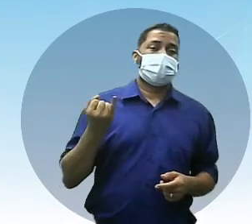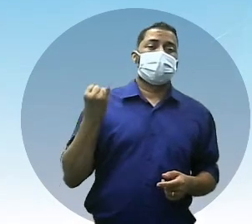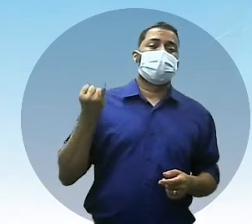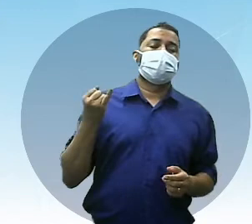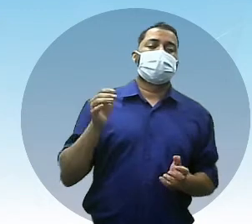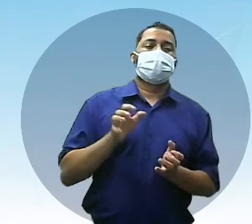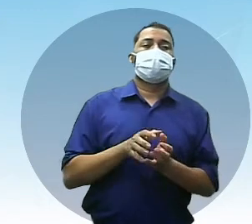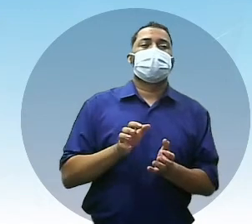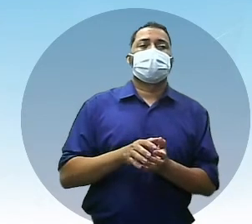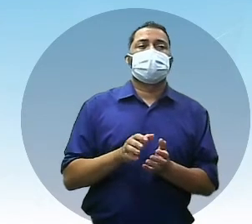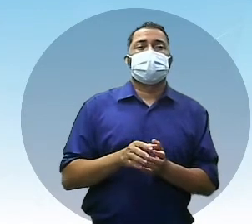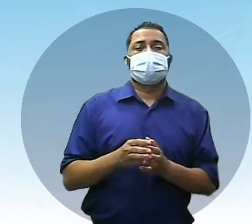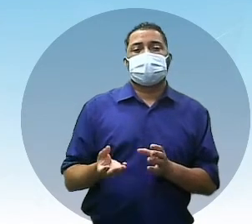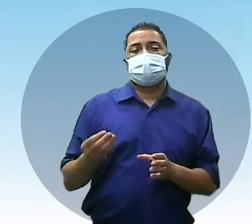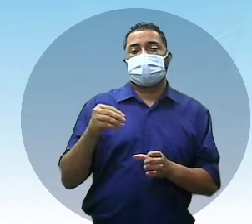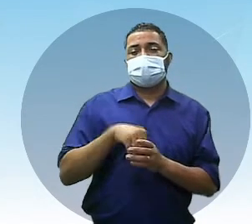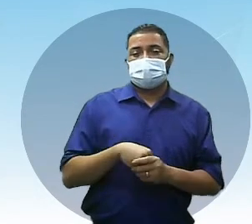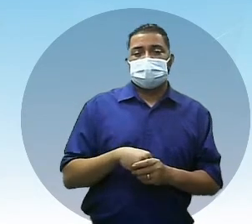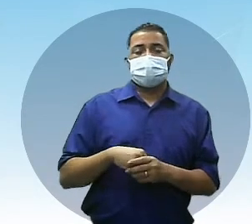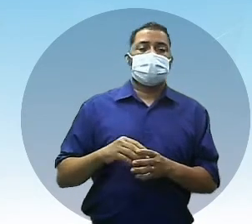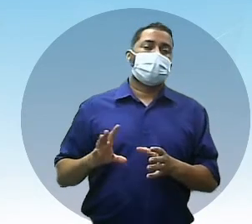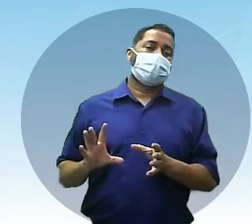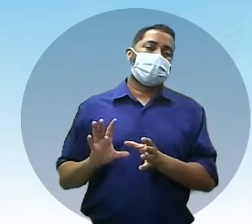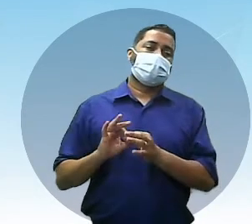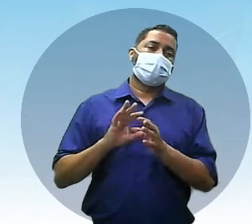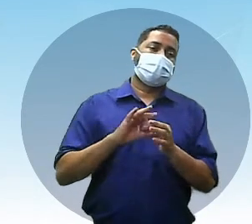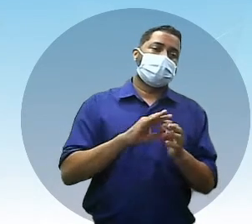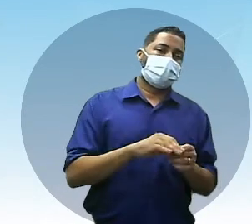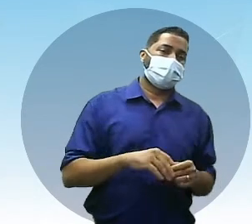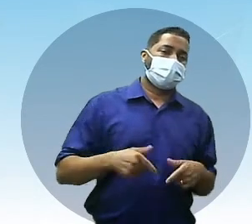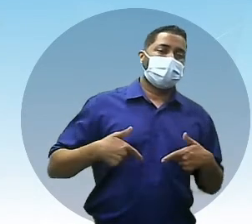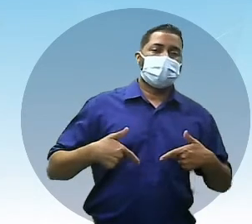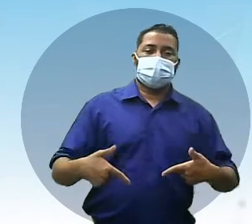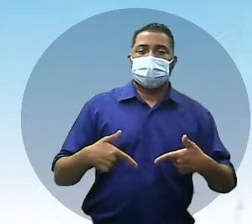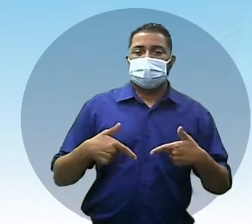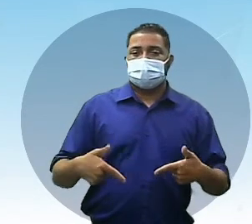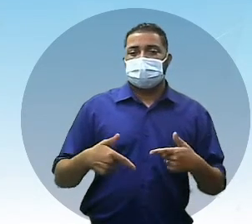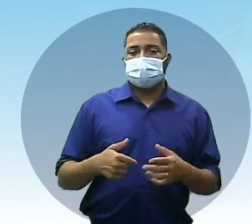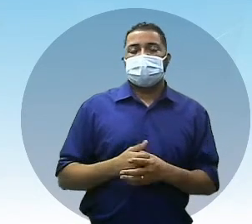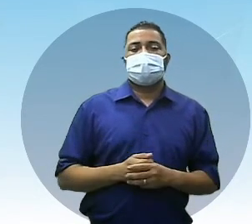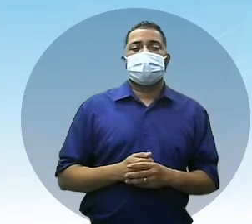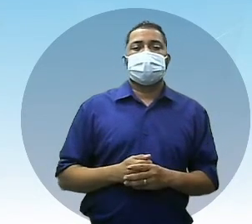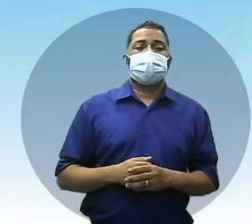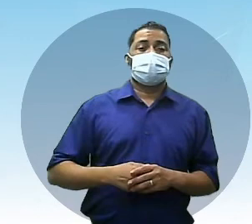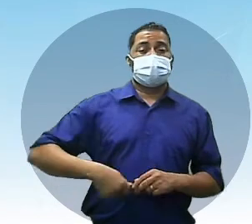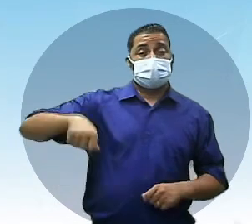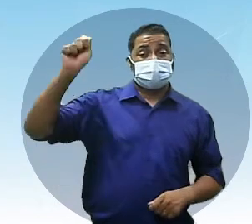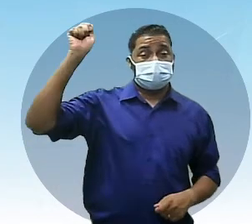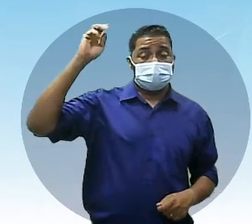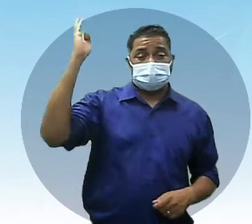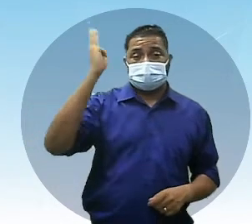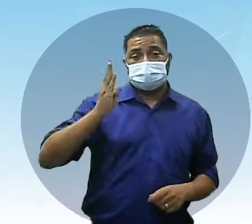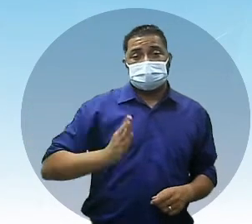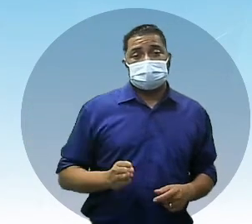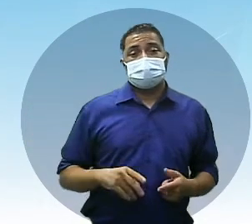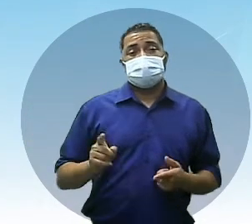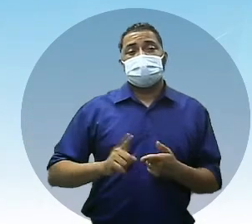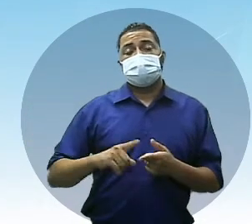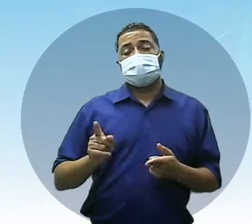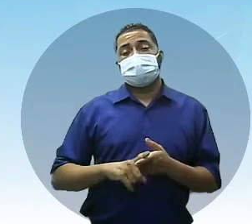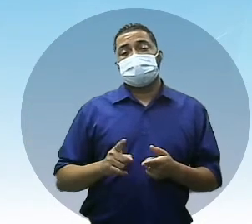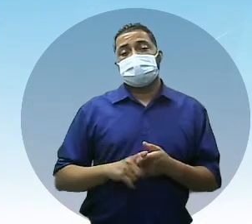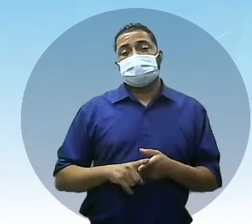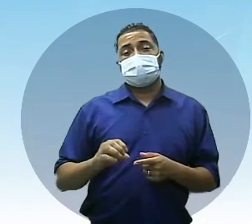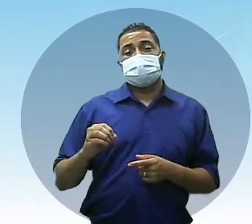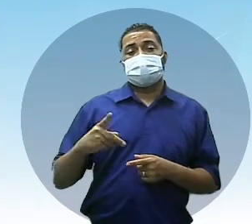de Pernambuco dentro do contexto das lutas pela independência do Brasil e das lutas contra